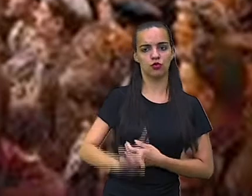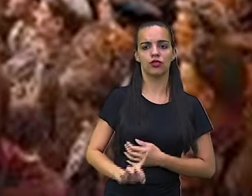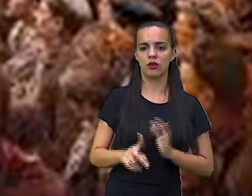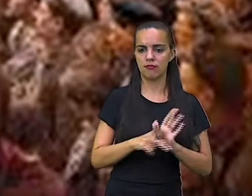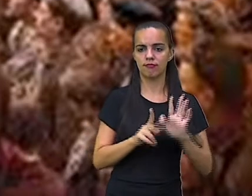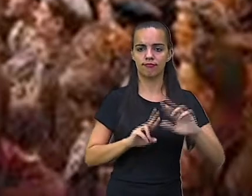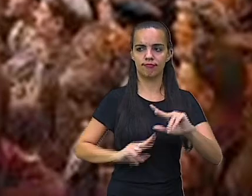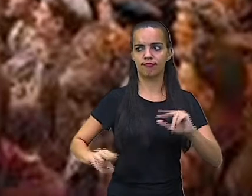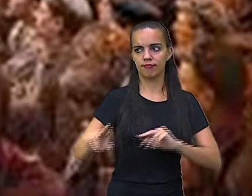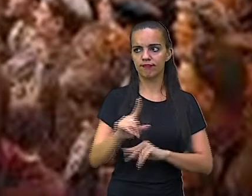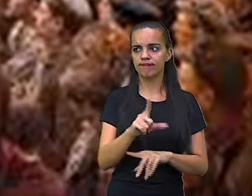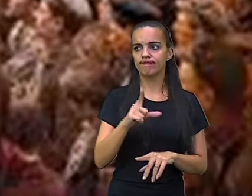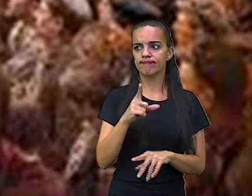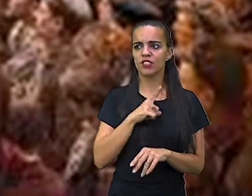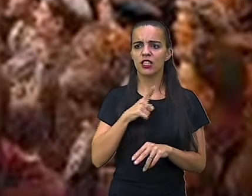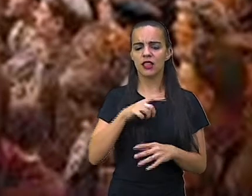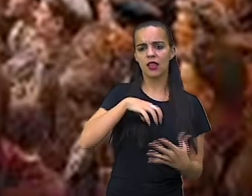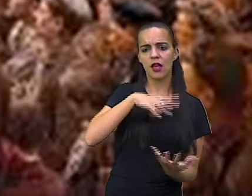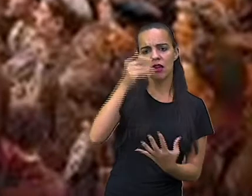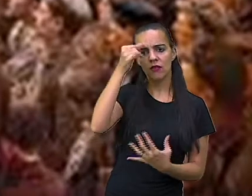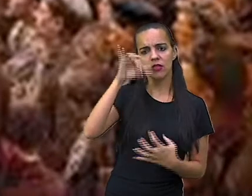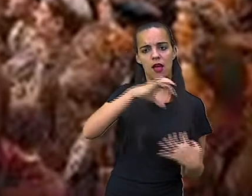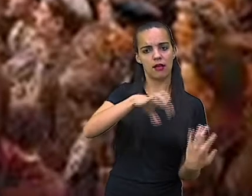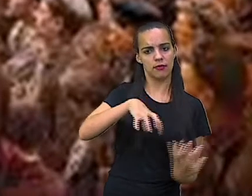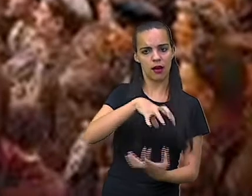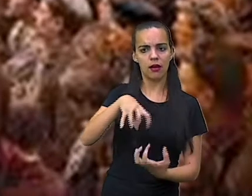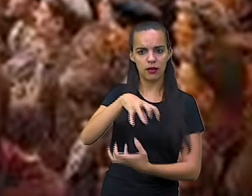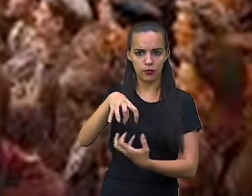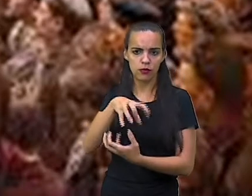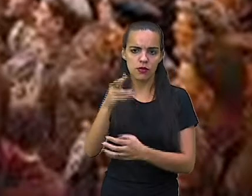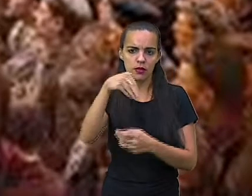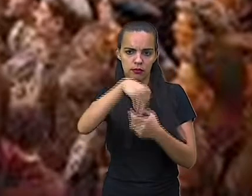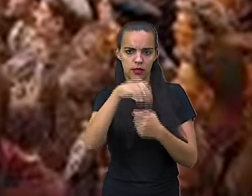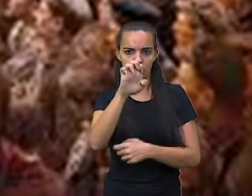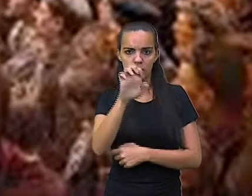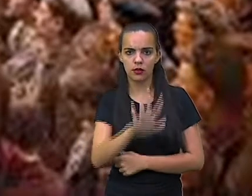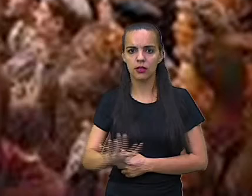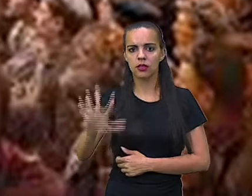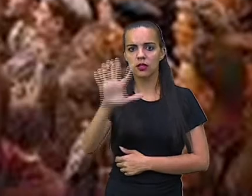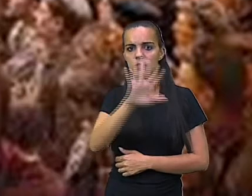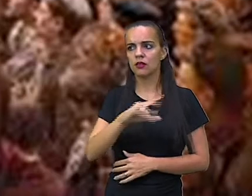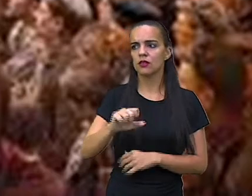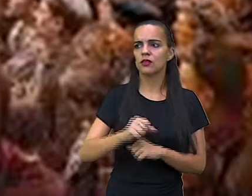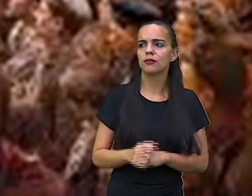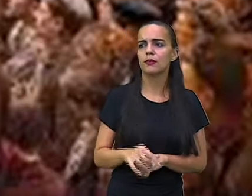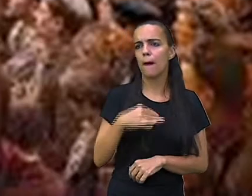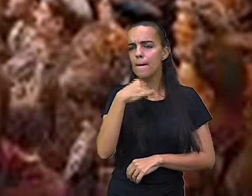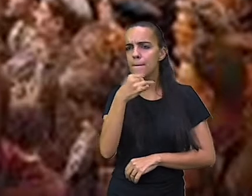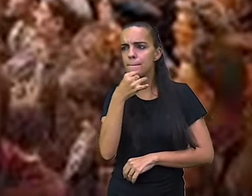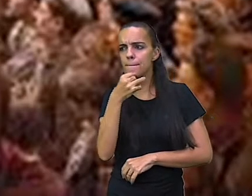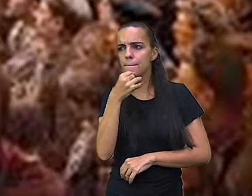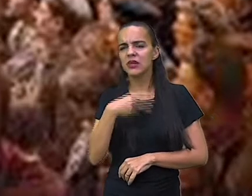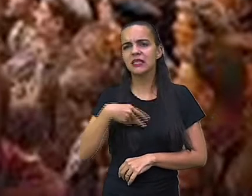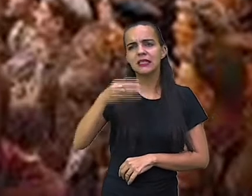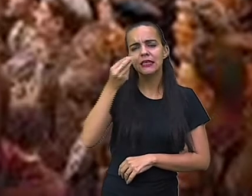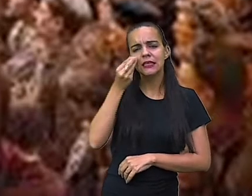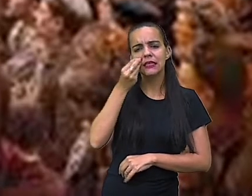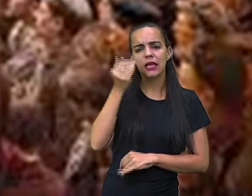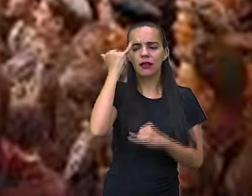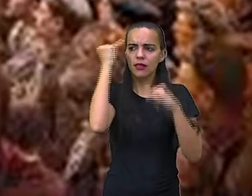fundamental para entender as revoluções na Europa do século XIX. Esse termo dá significado a